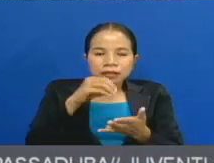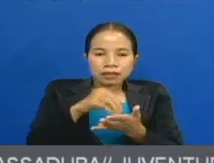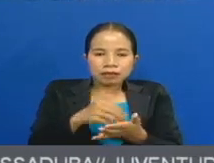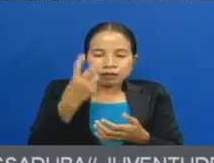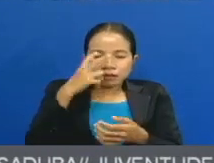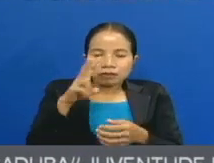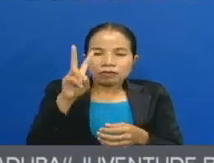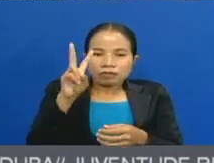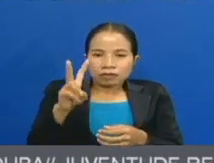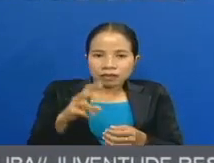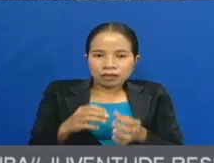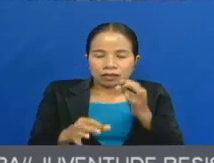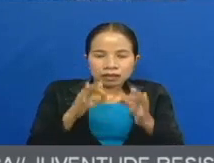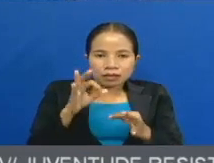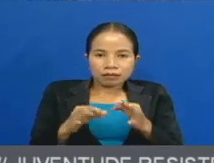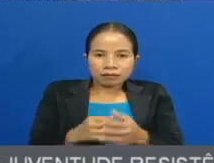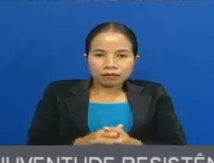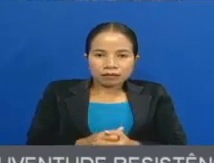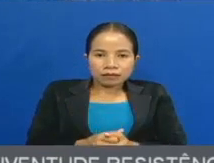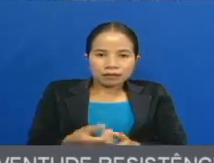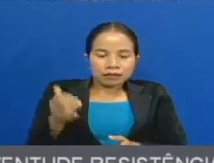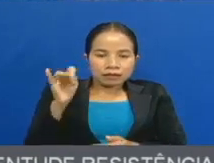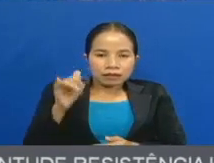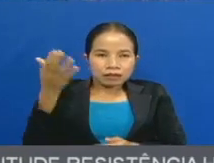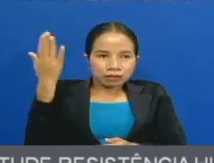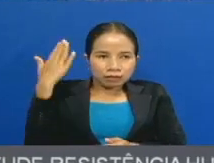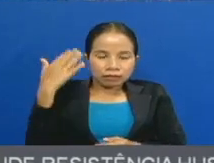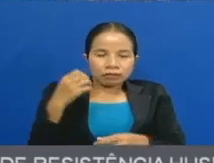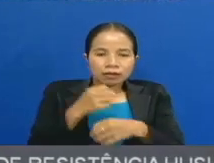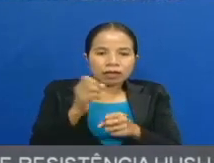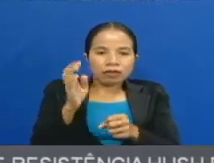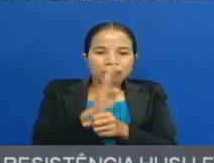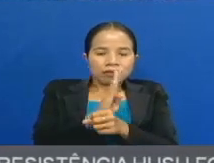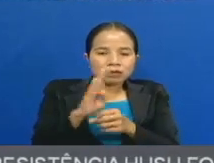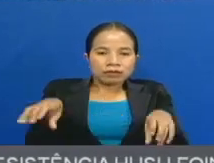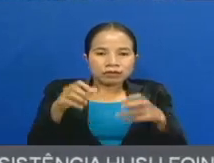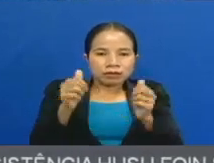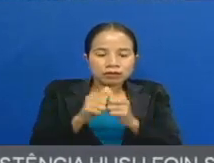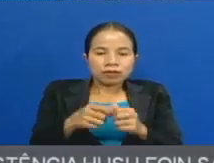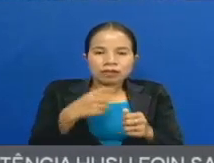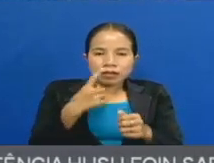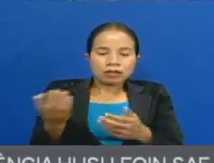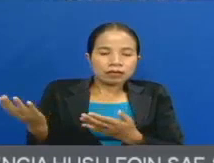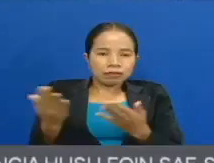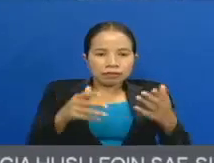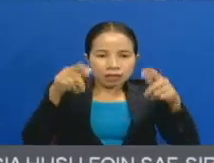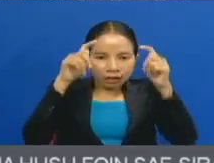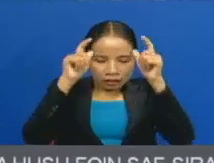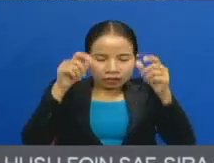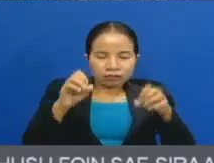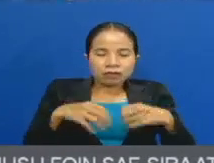Ruane. Quando se ele não vê o local, negociações, tal de Itria, mais de Timor, não sabemos que lá está avançando, tem que